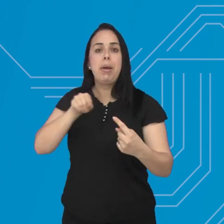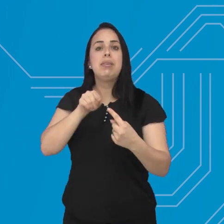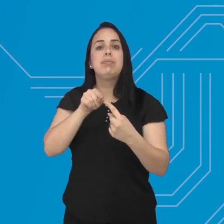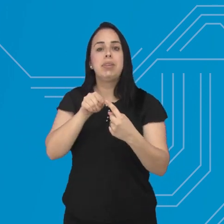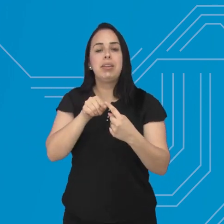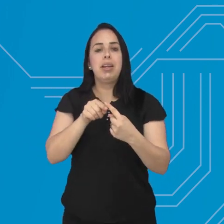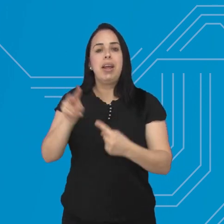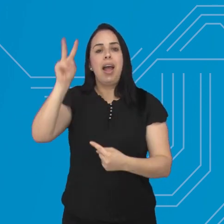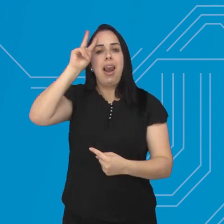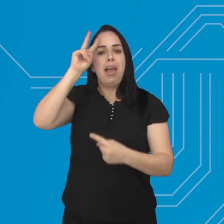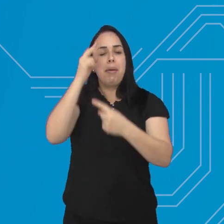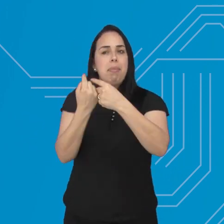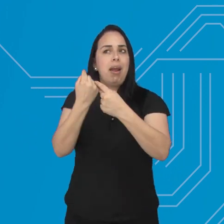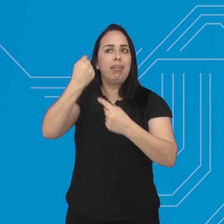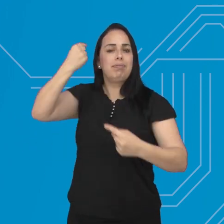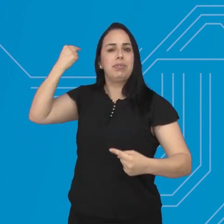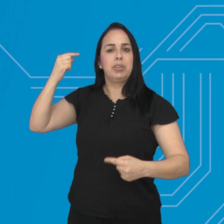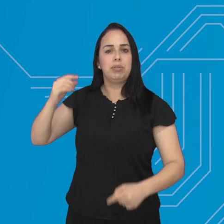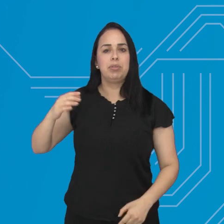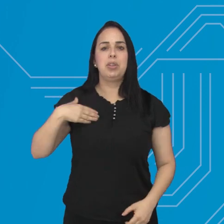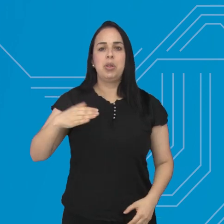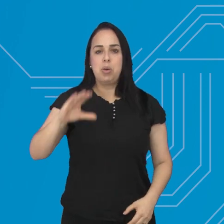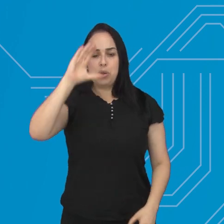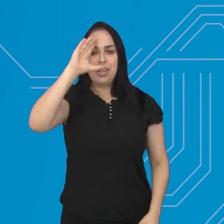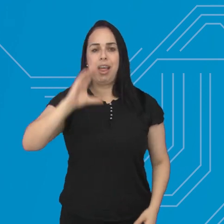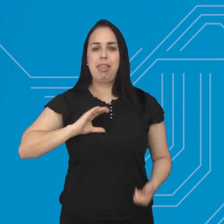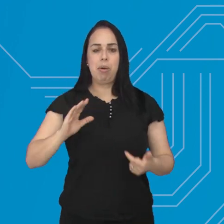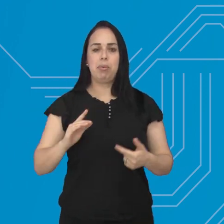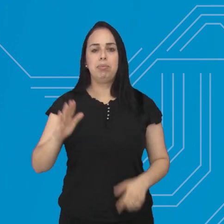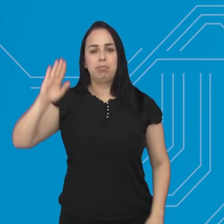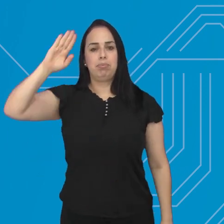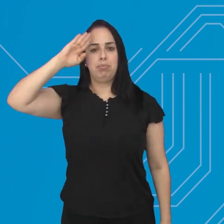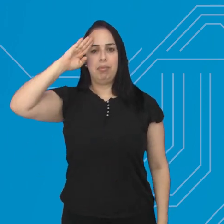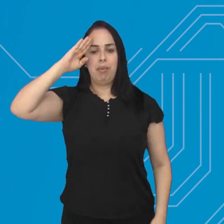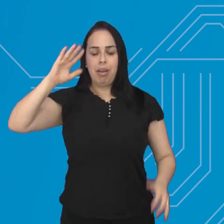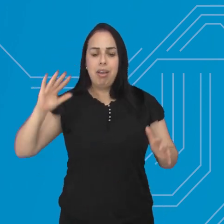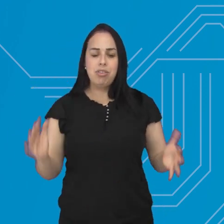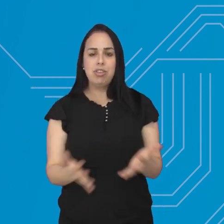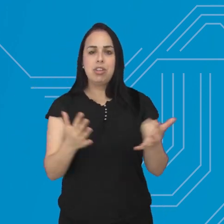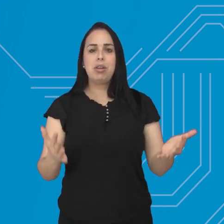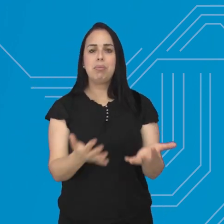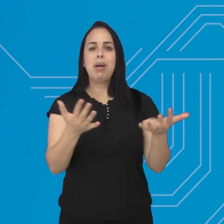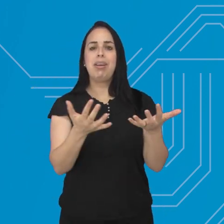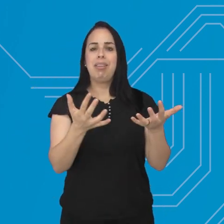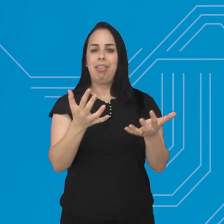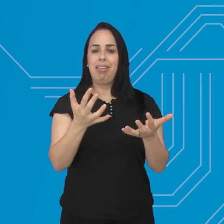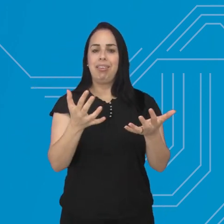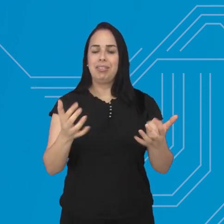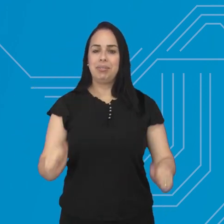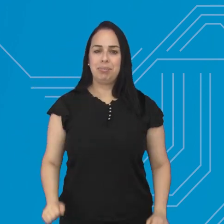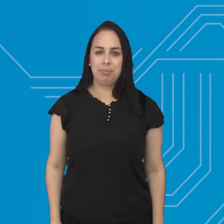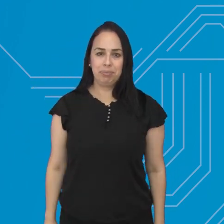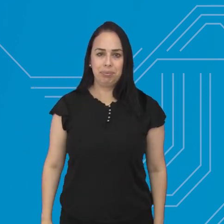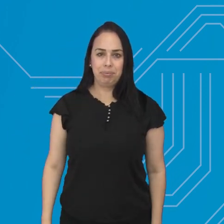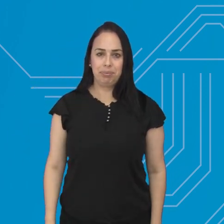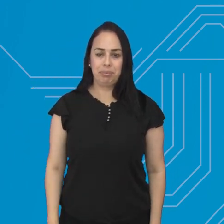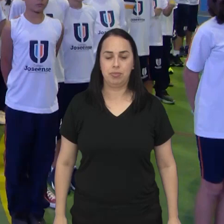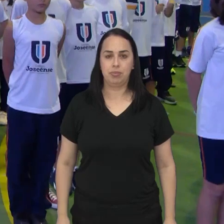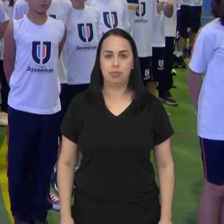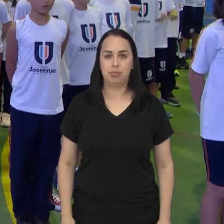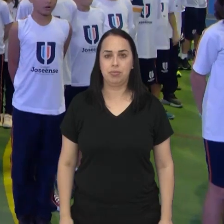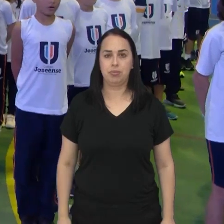O objetivo é resgatar esse momento cívico entre os estudantes e estimular o exercício da